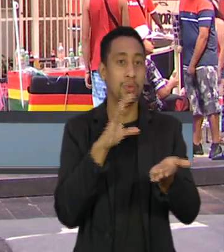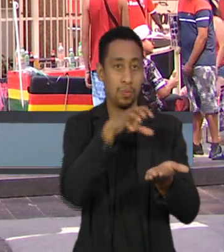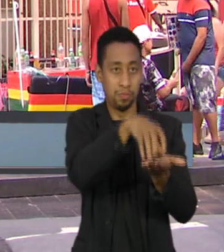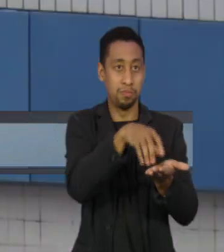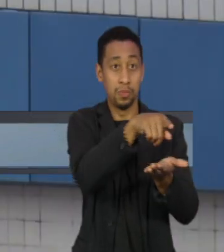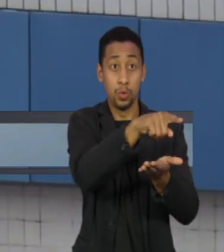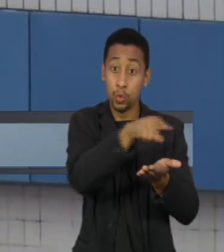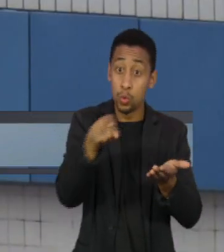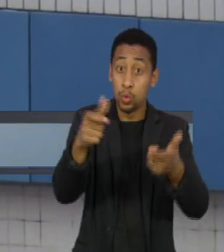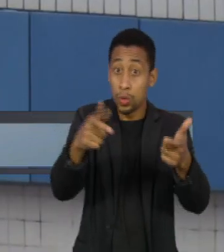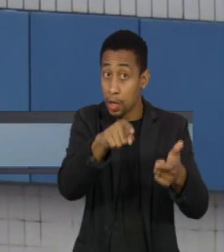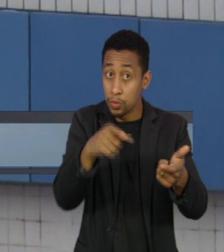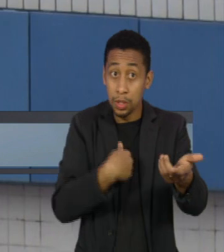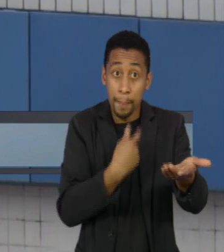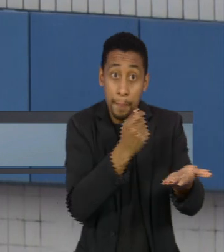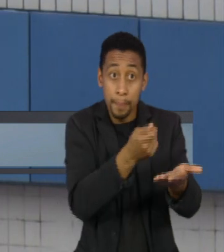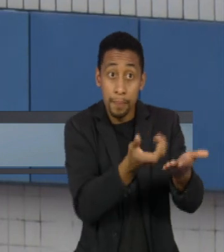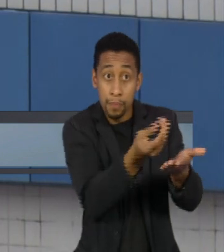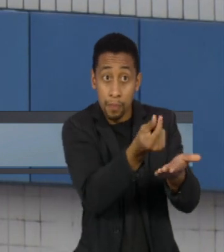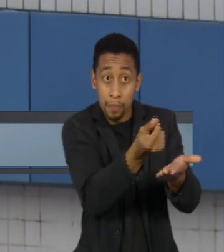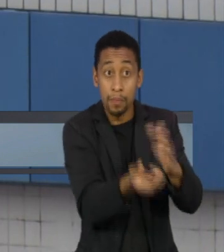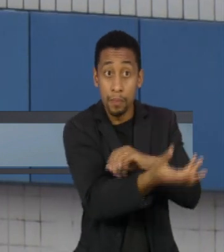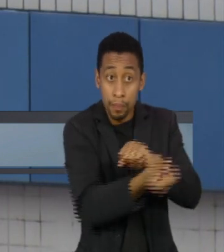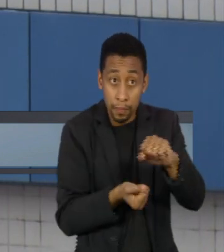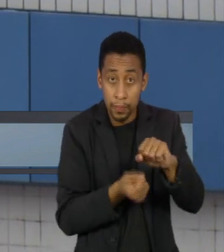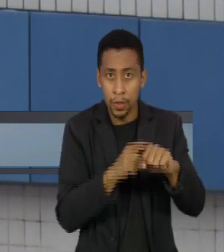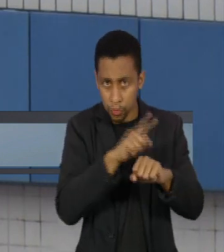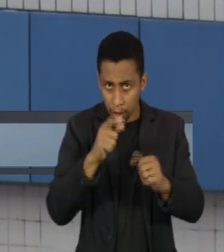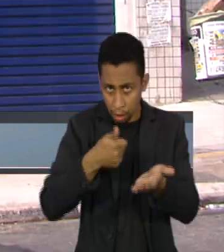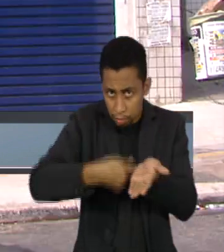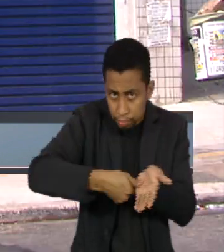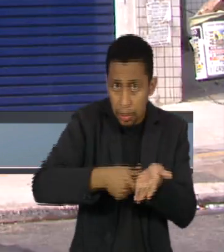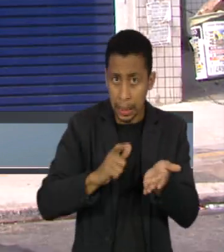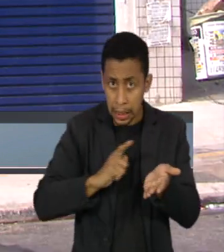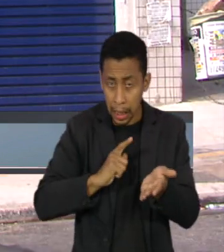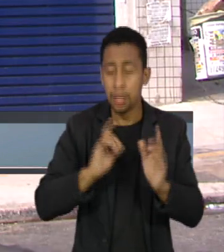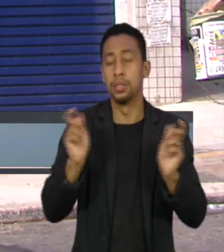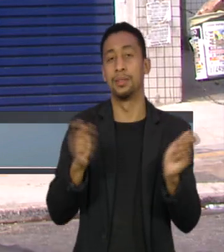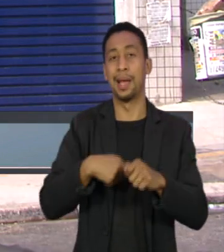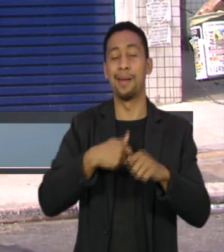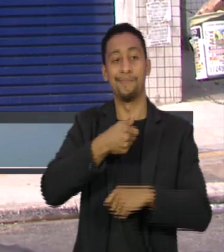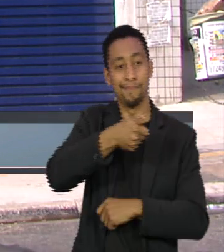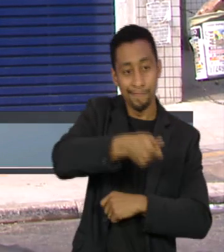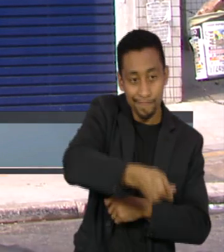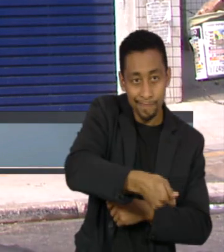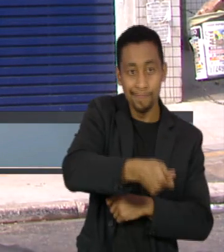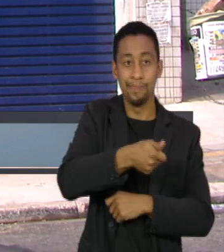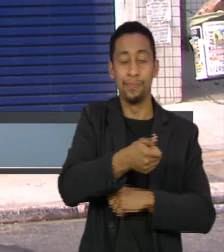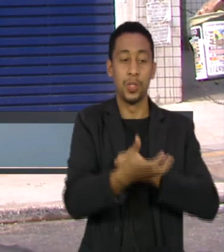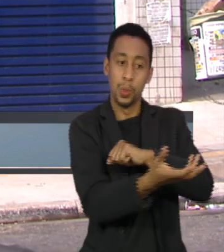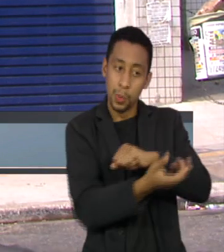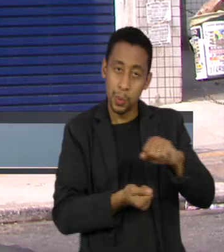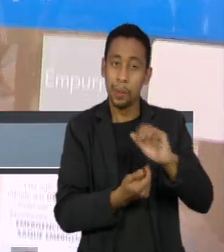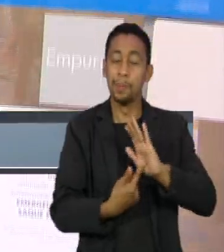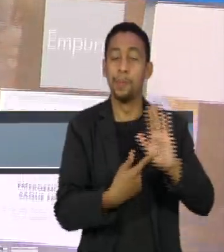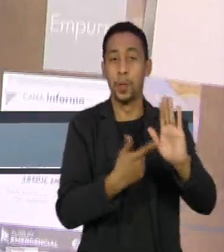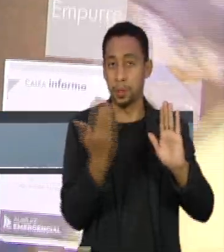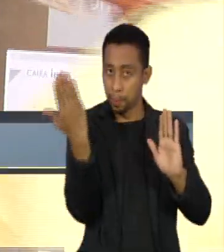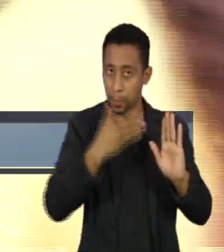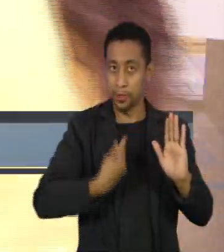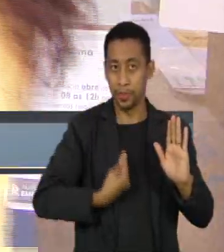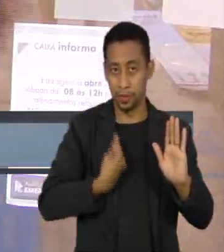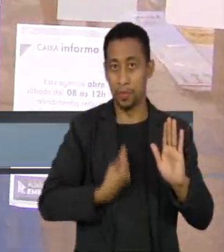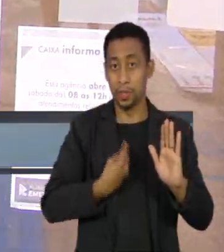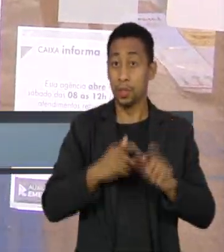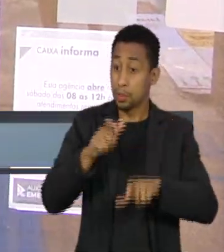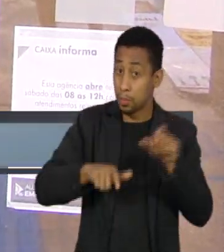benefício é pago. Quem tiver biometria bancária pode fazer pelo caixa eletrônico. 5 milhões e 300 mil segurados farão a prova